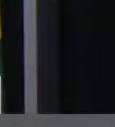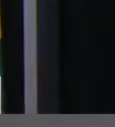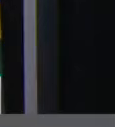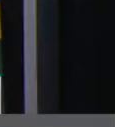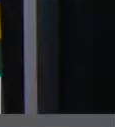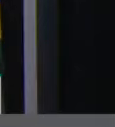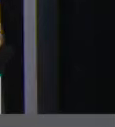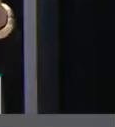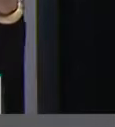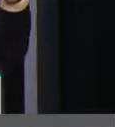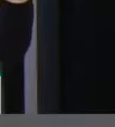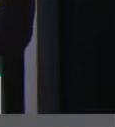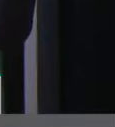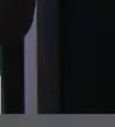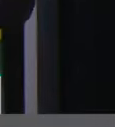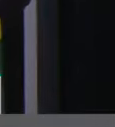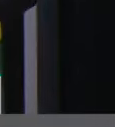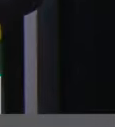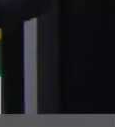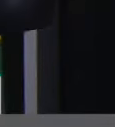aujourd'hui,